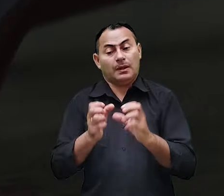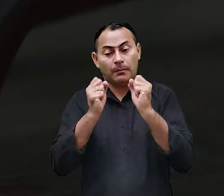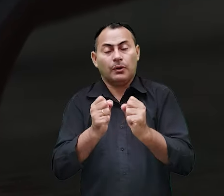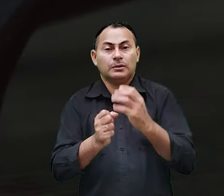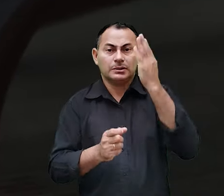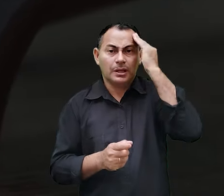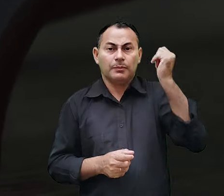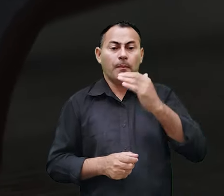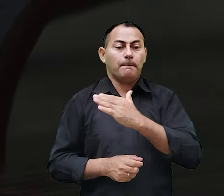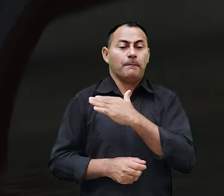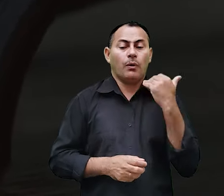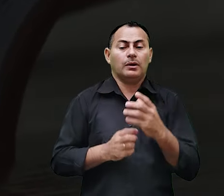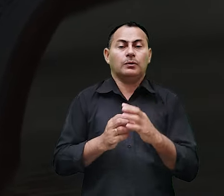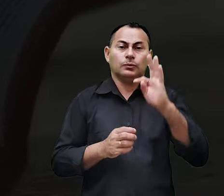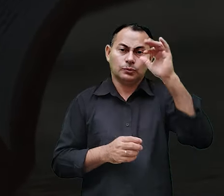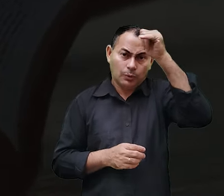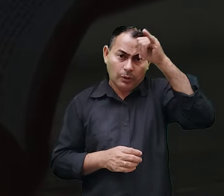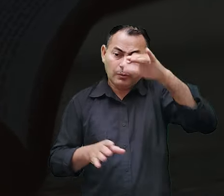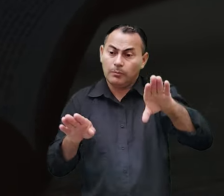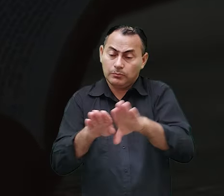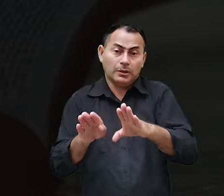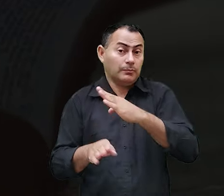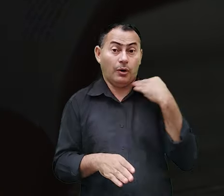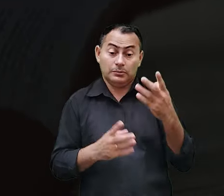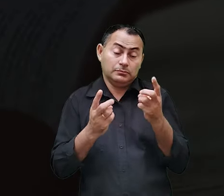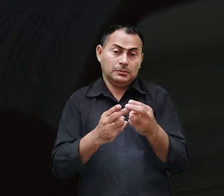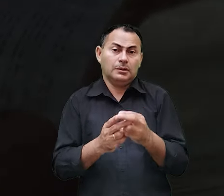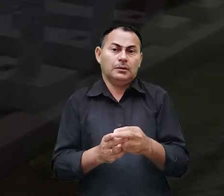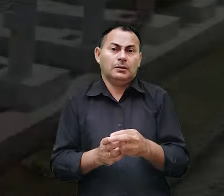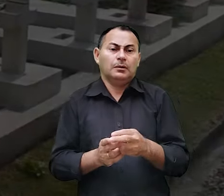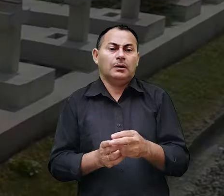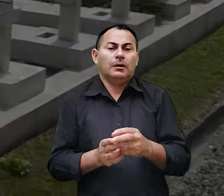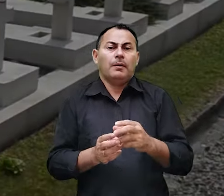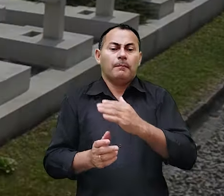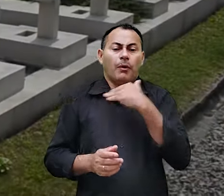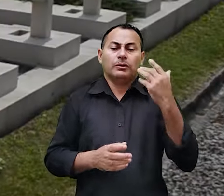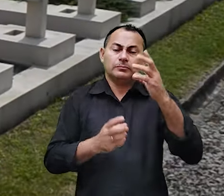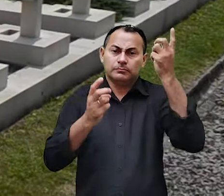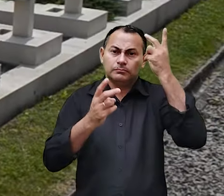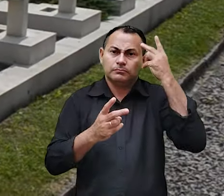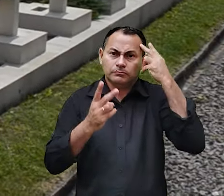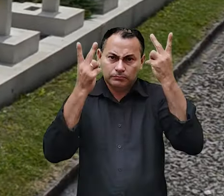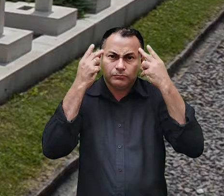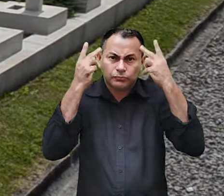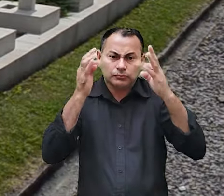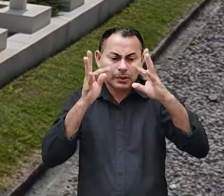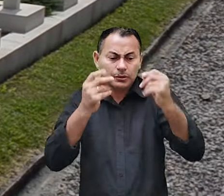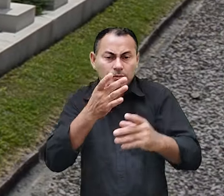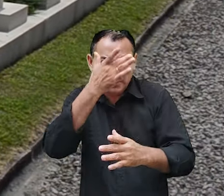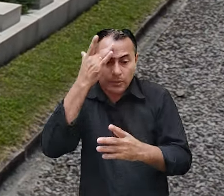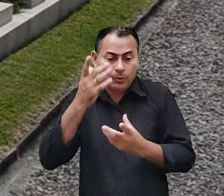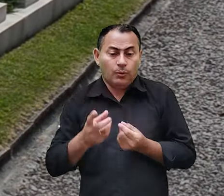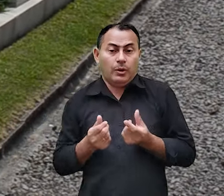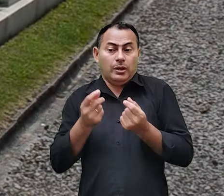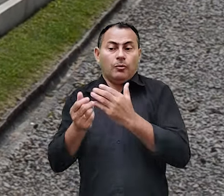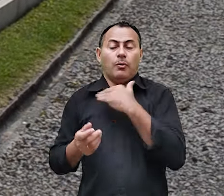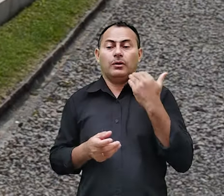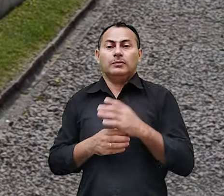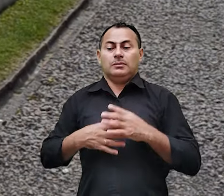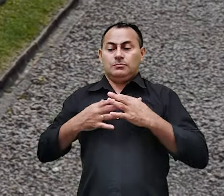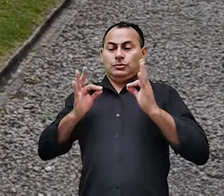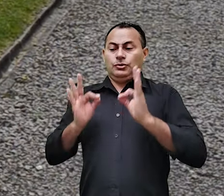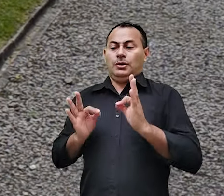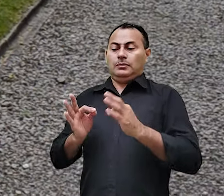esquecidos. Como pode o sábio morrer como o tolo morre? A morte é um denominador comum para todos os homens. O